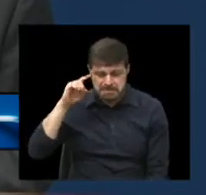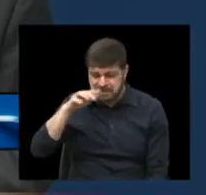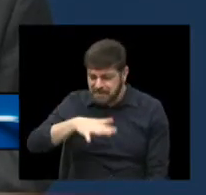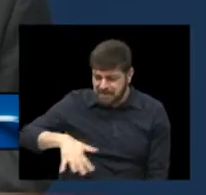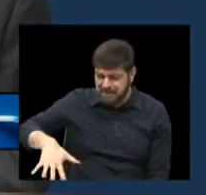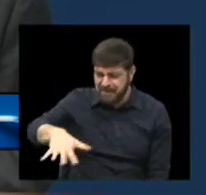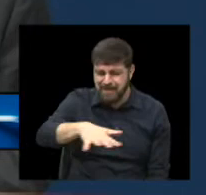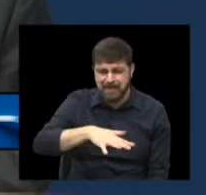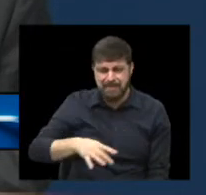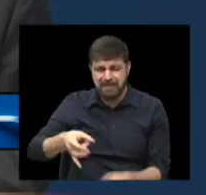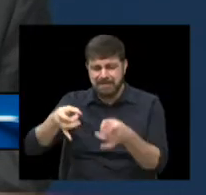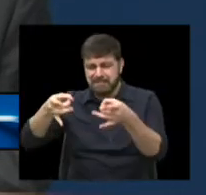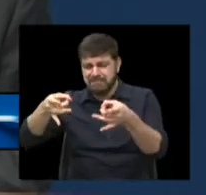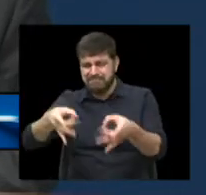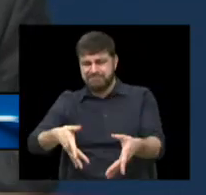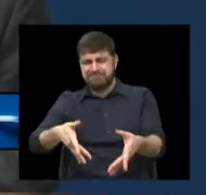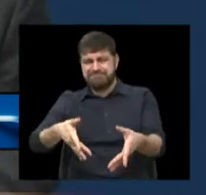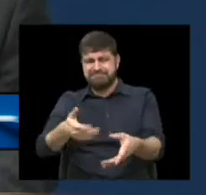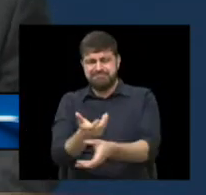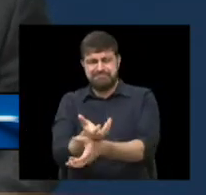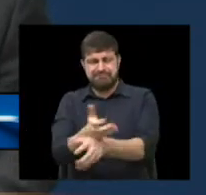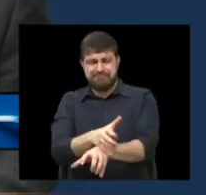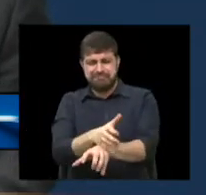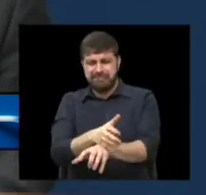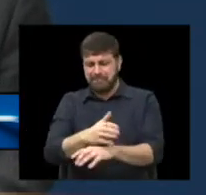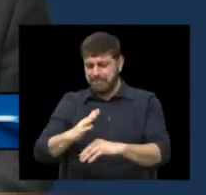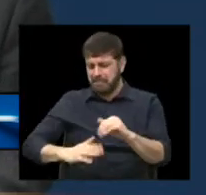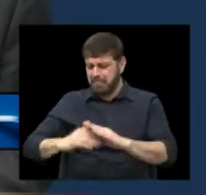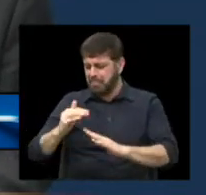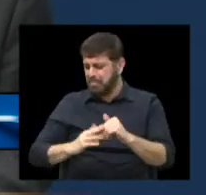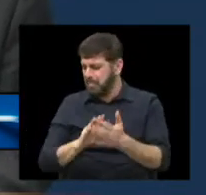totalmente abandonado, sem nenhuma atividade.